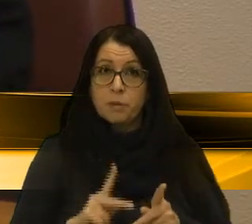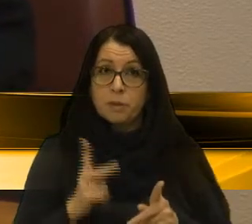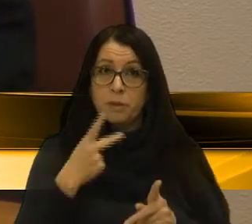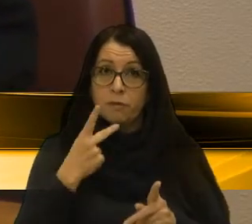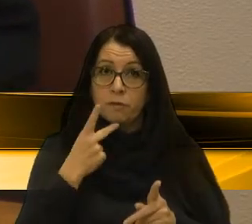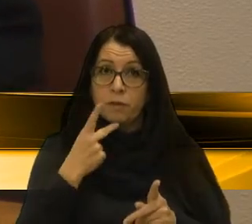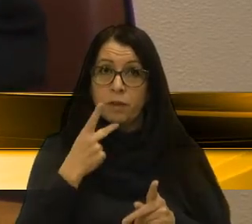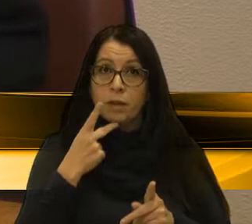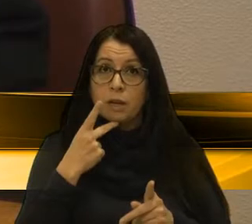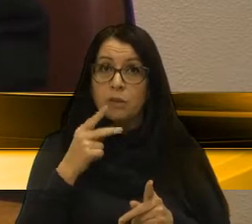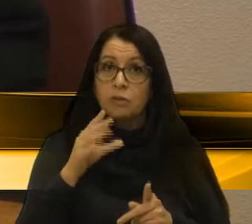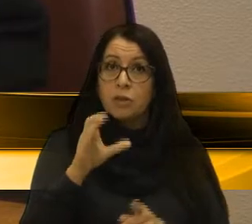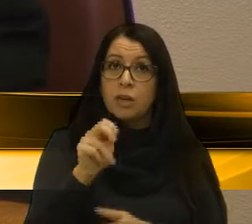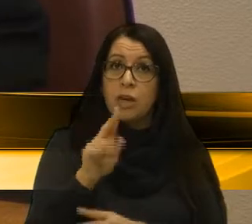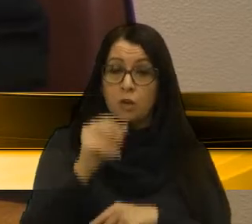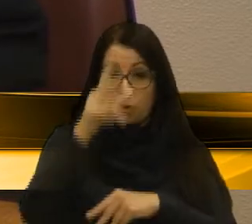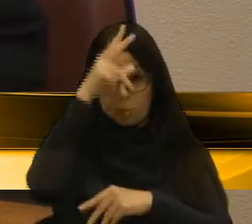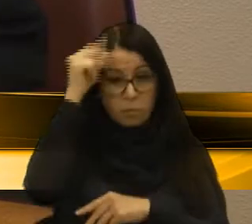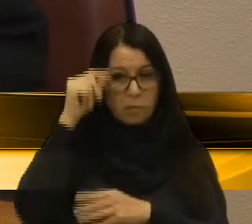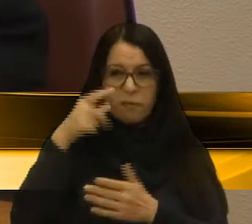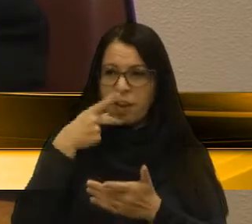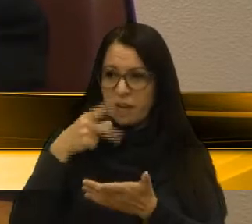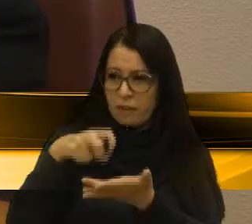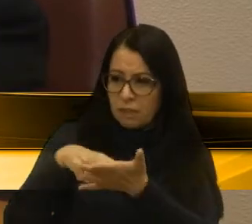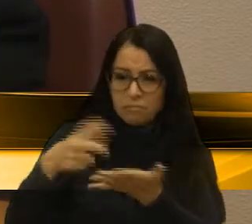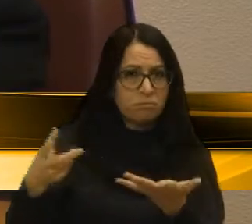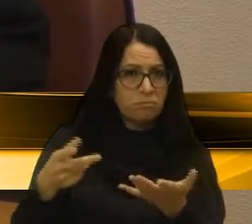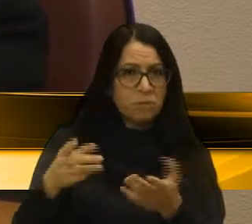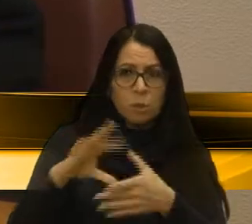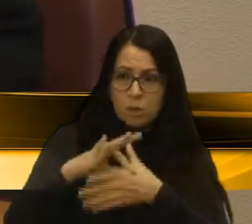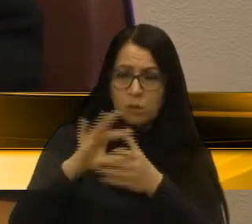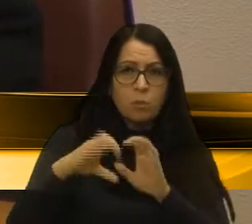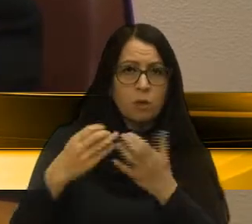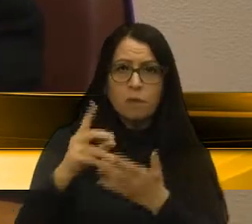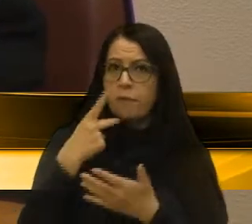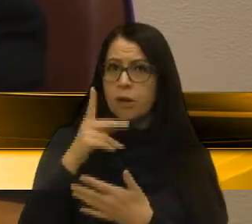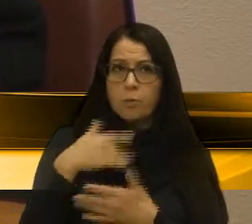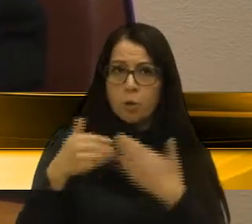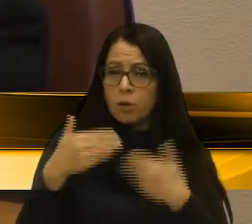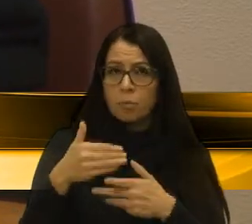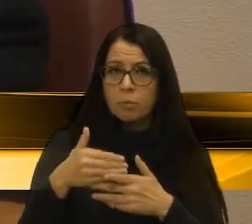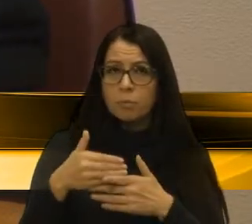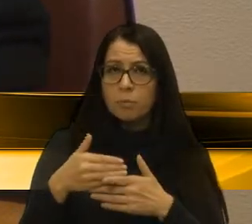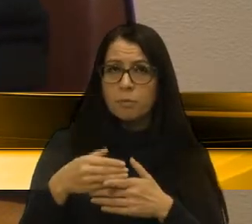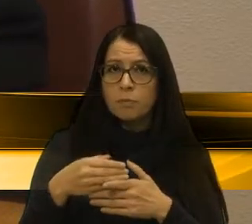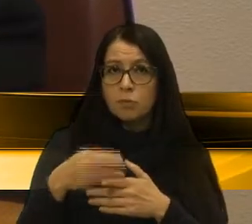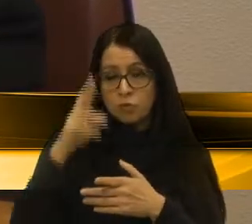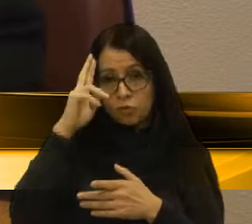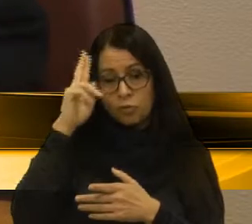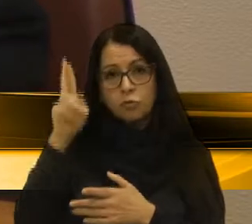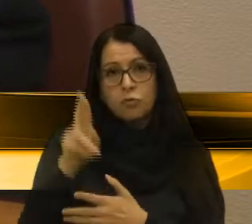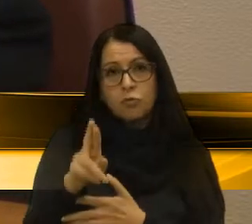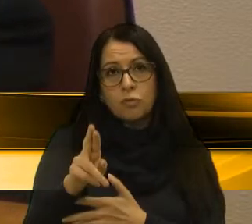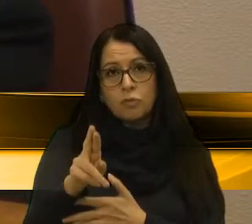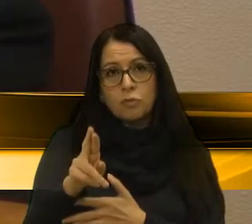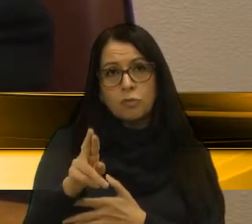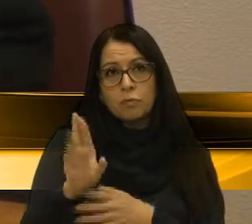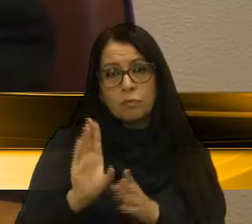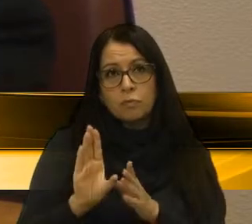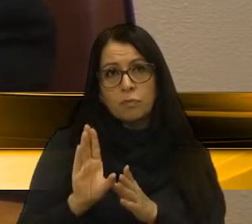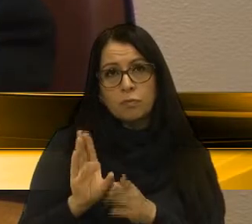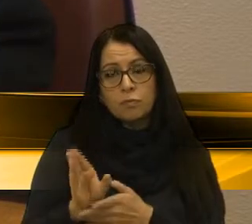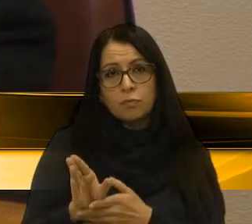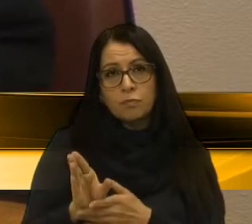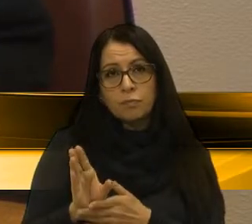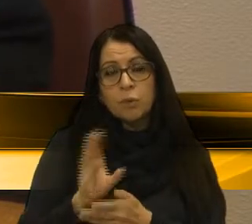cargo público, dizer que tem que dar corretivo em liderança comunitária, e não estava falando para qualquer um, estava falando para o chefe da comissão,